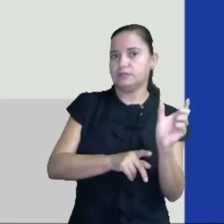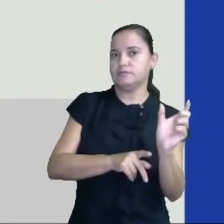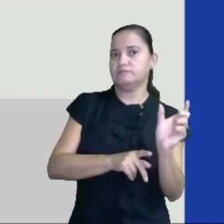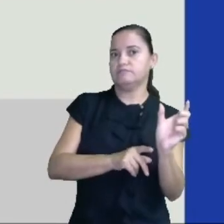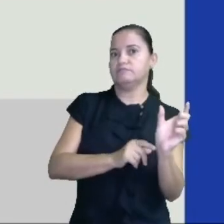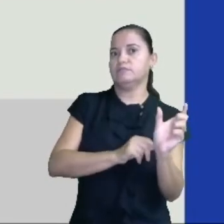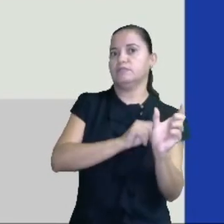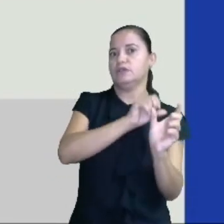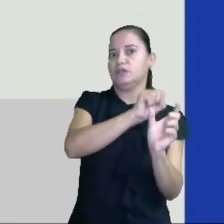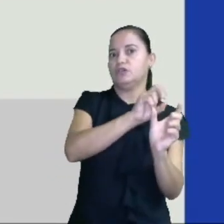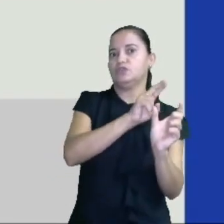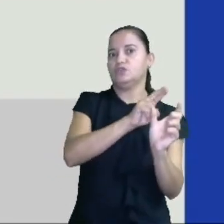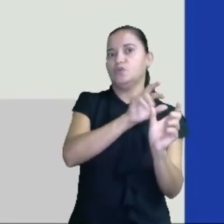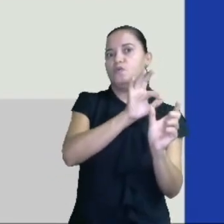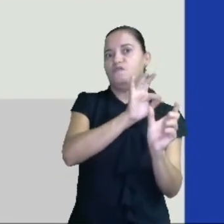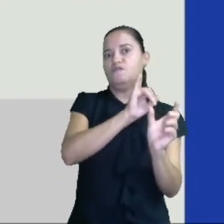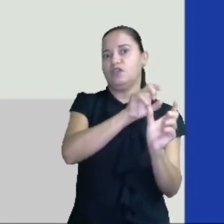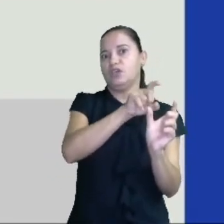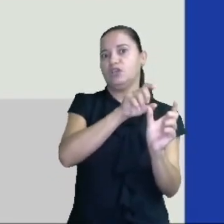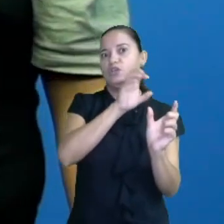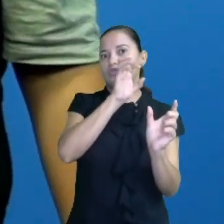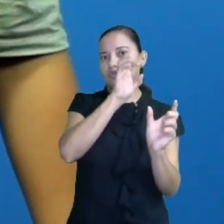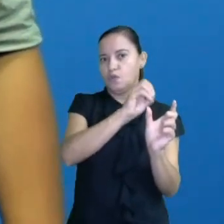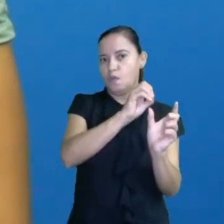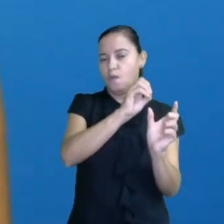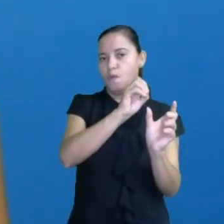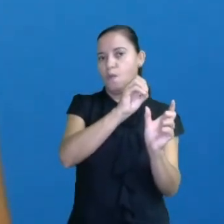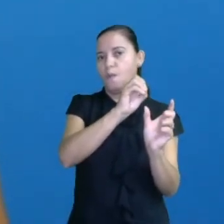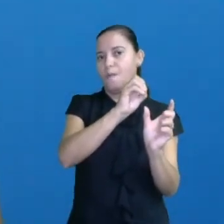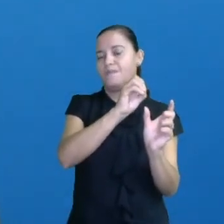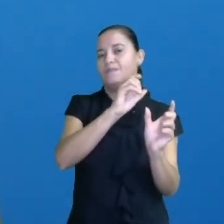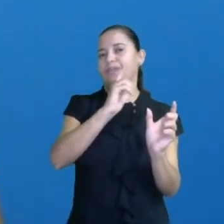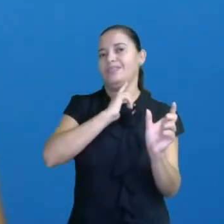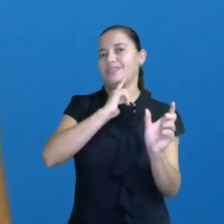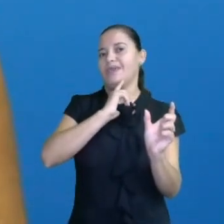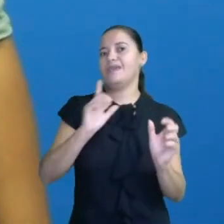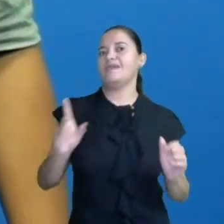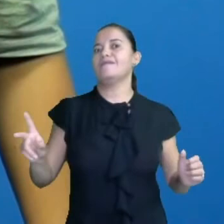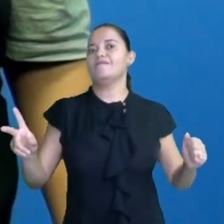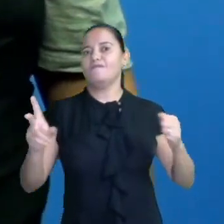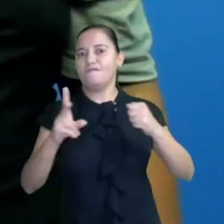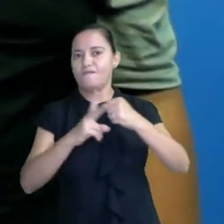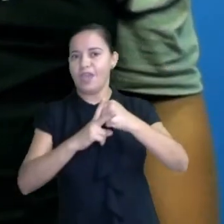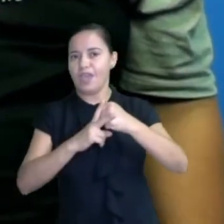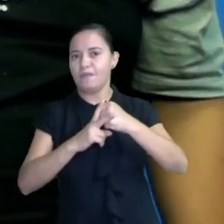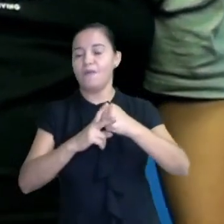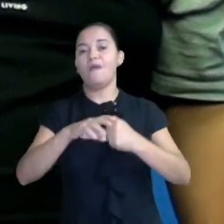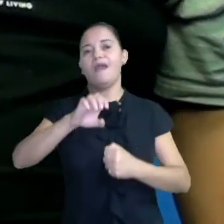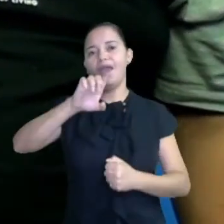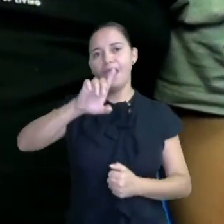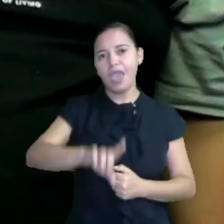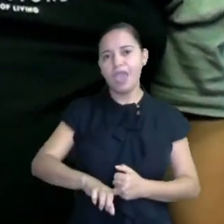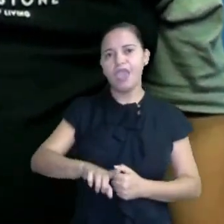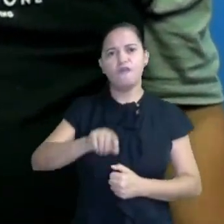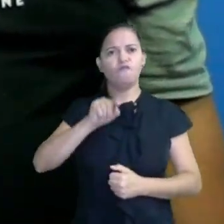verbais, certo? Se é um verbo, né? Se é uma ação,